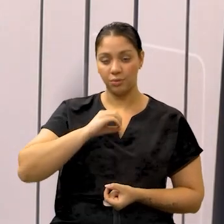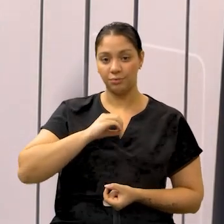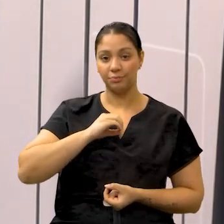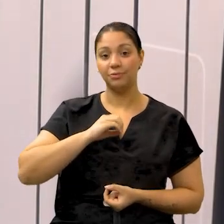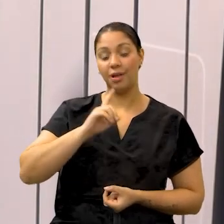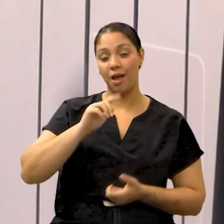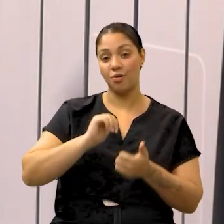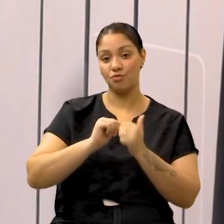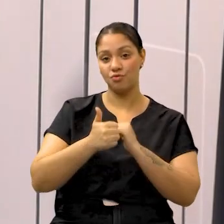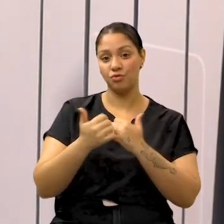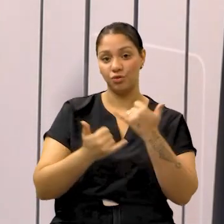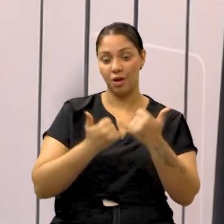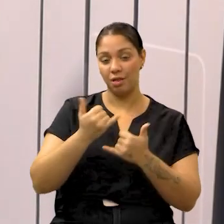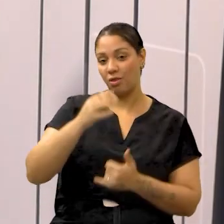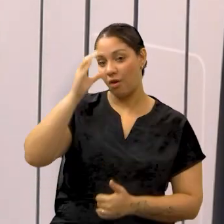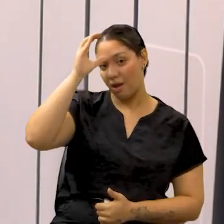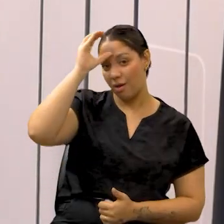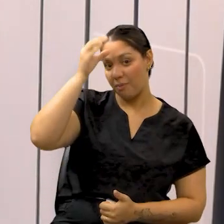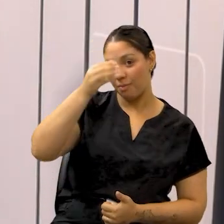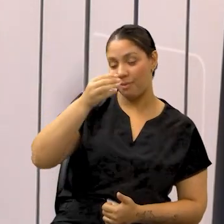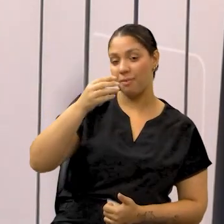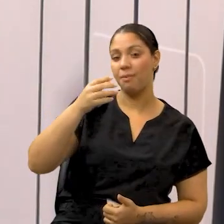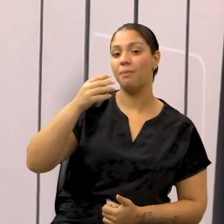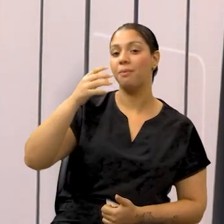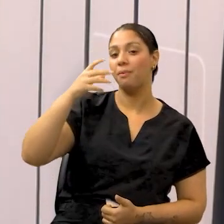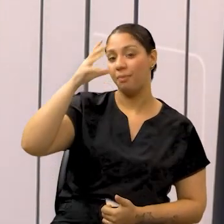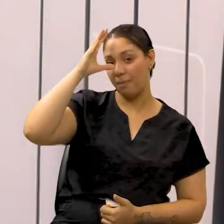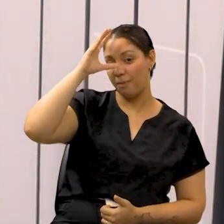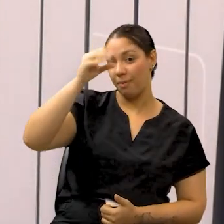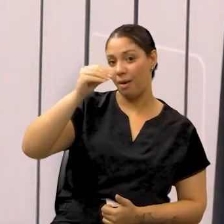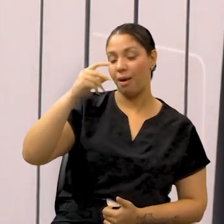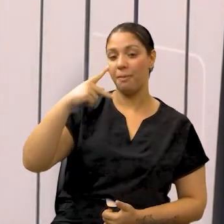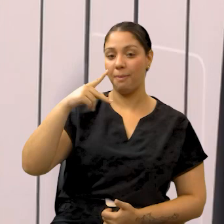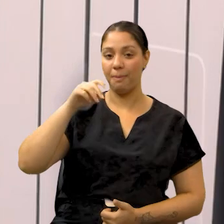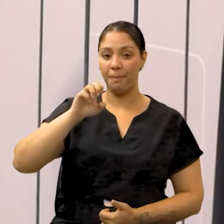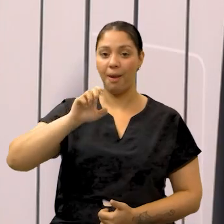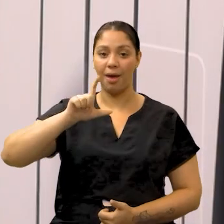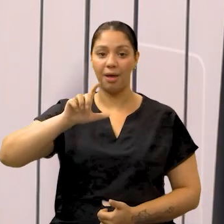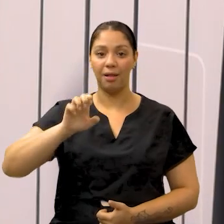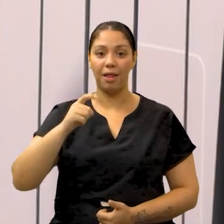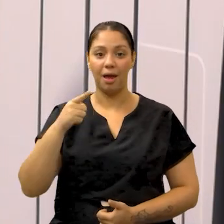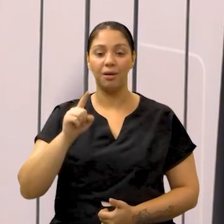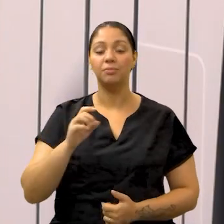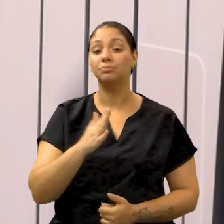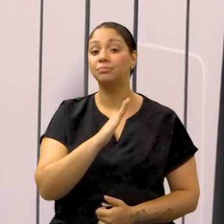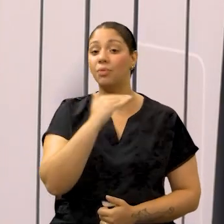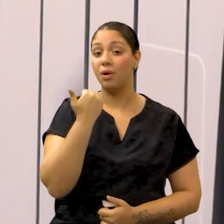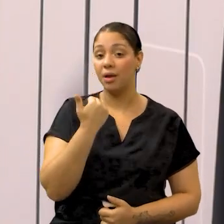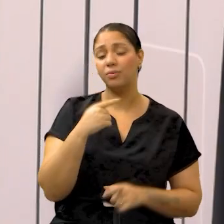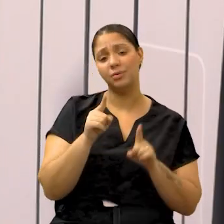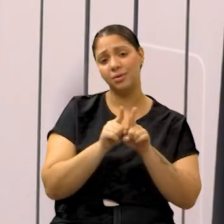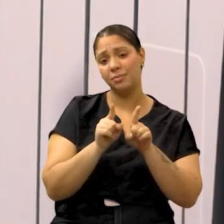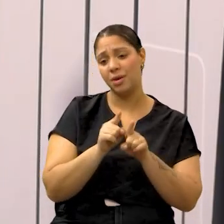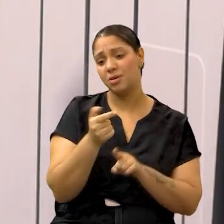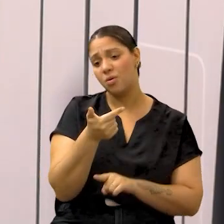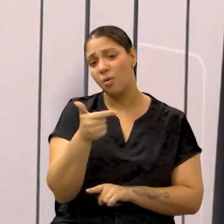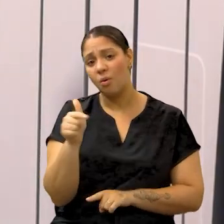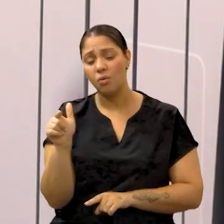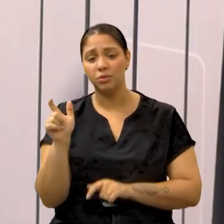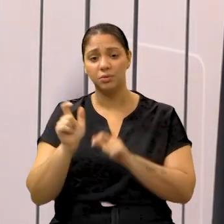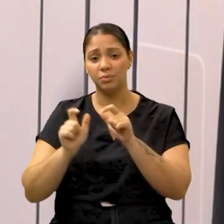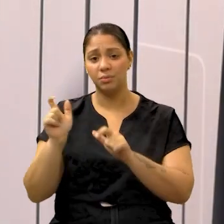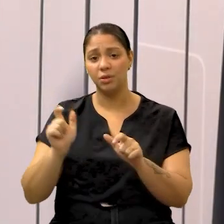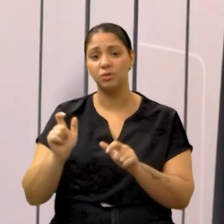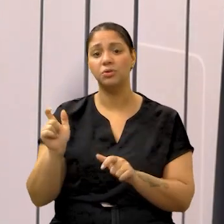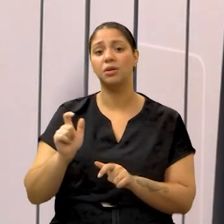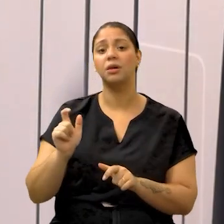doença, assim como Roberto Dinamite. E duas cantoras bem famosas e jovens ainda receberam recentemente o